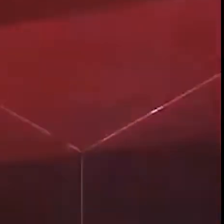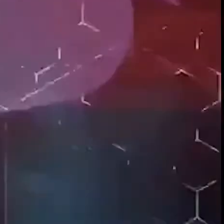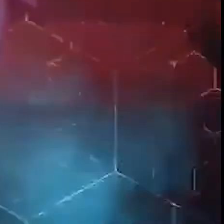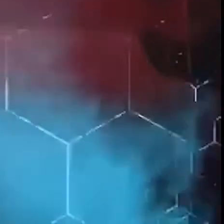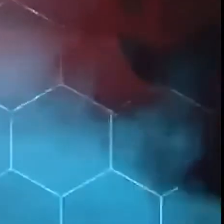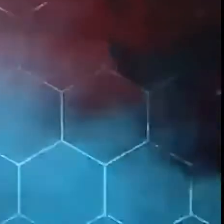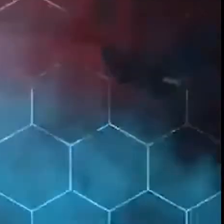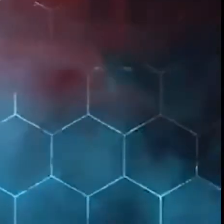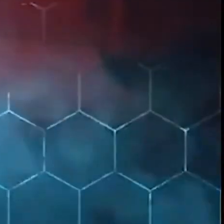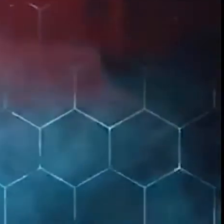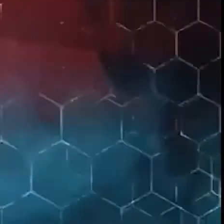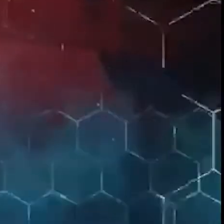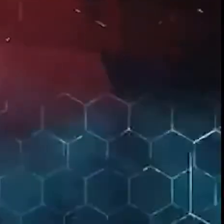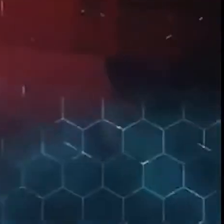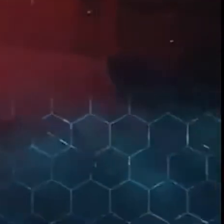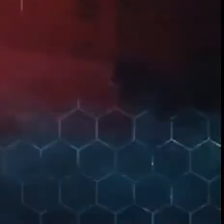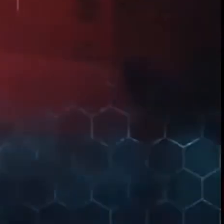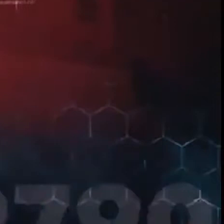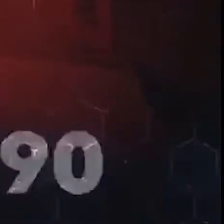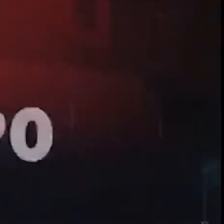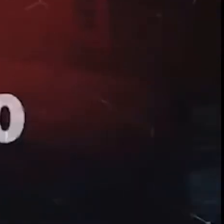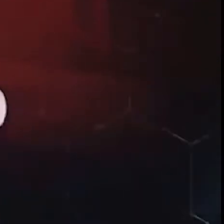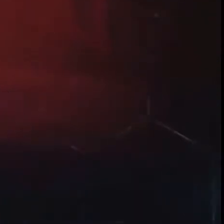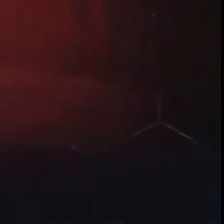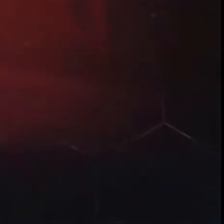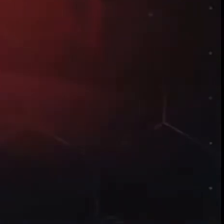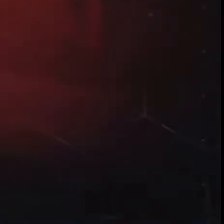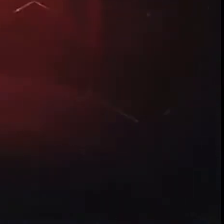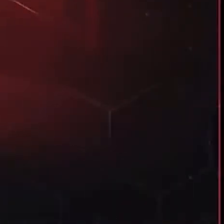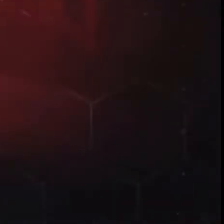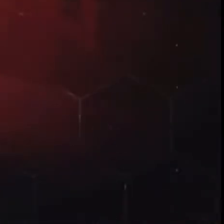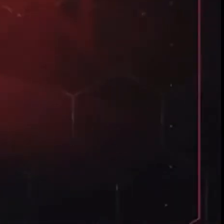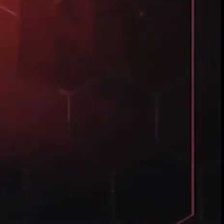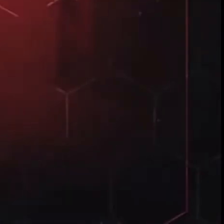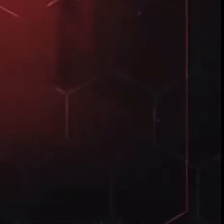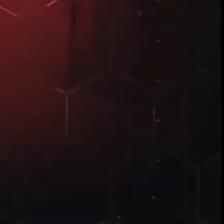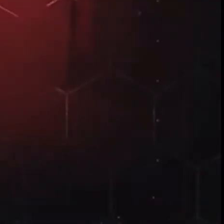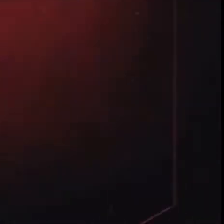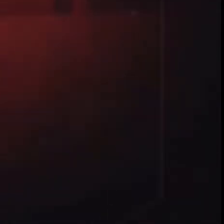na programação do Santa Cruz Online. Chame a gente no WhatsApp